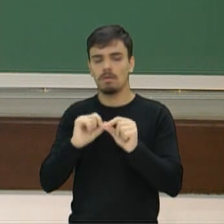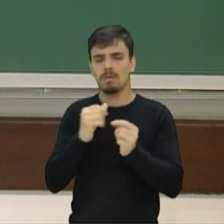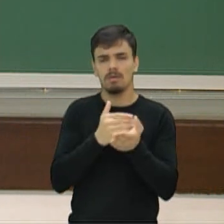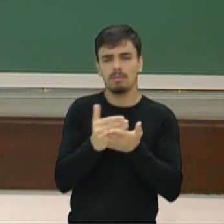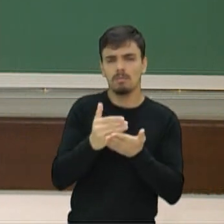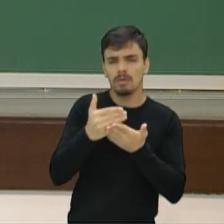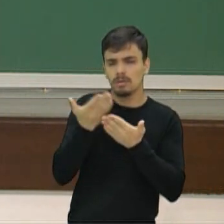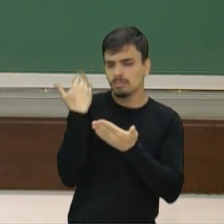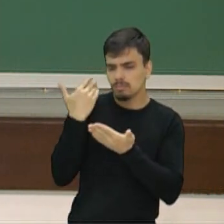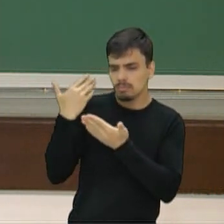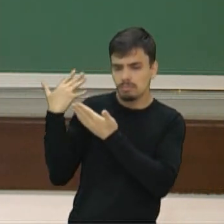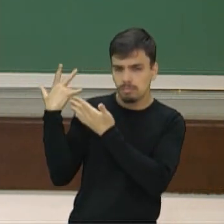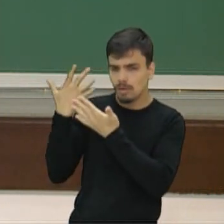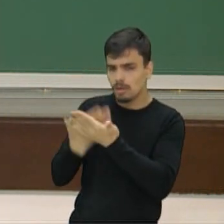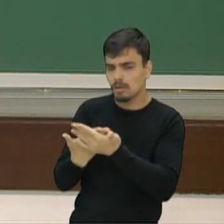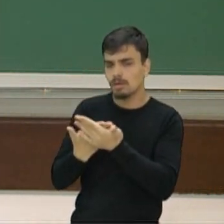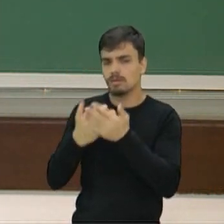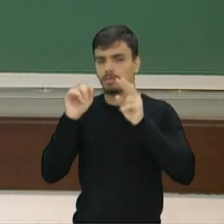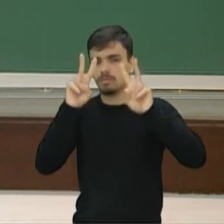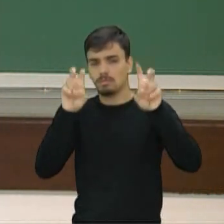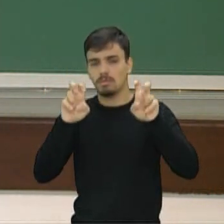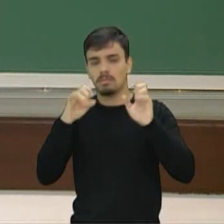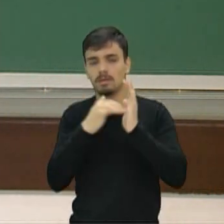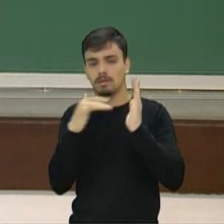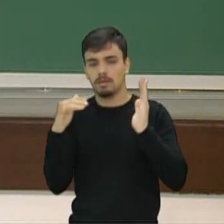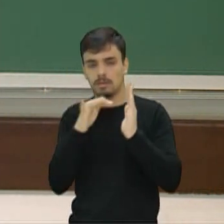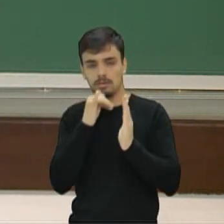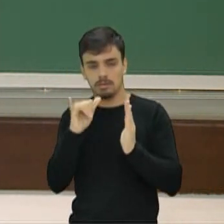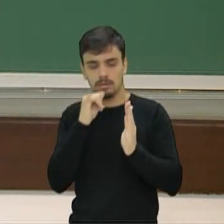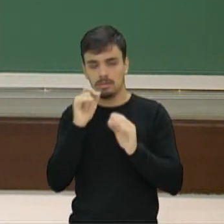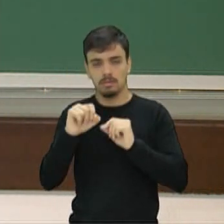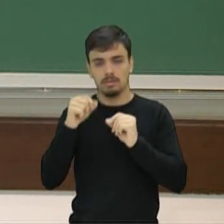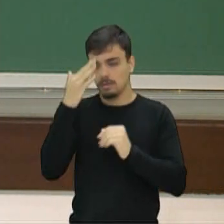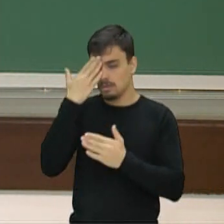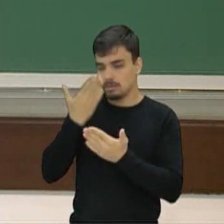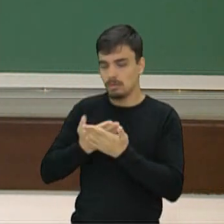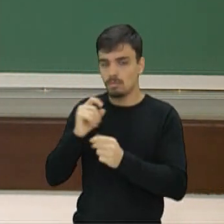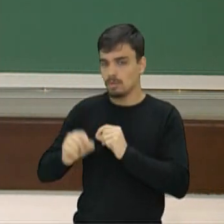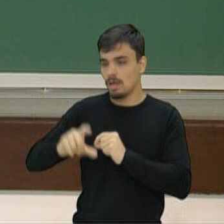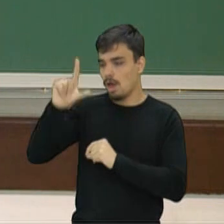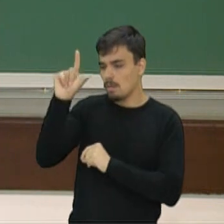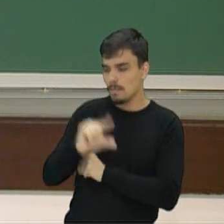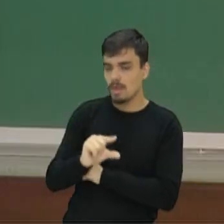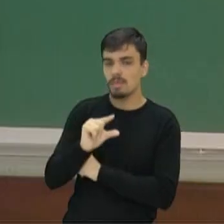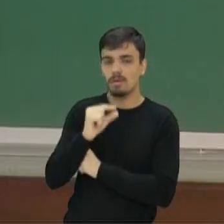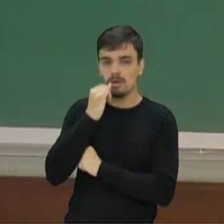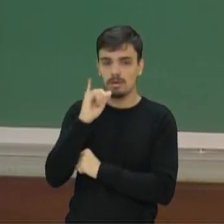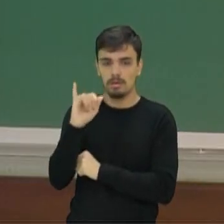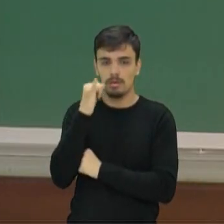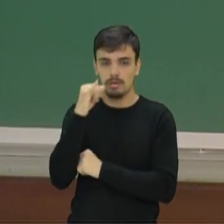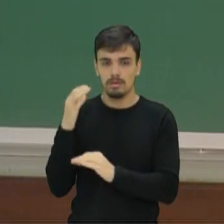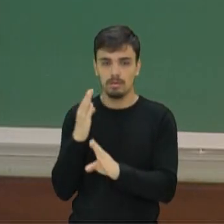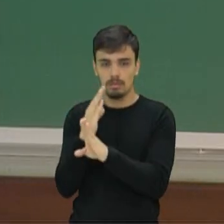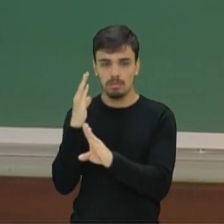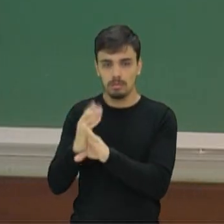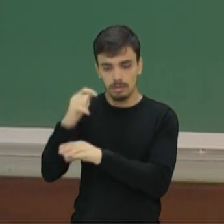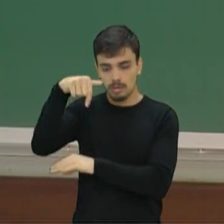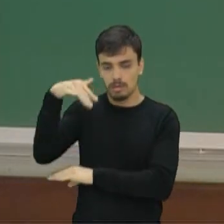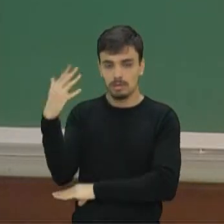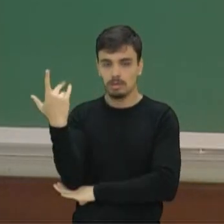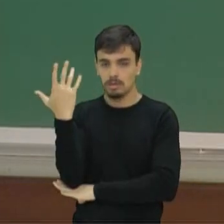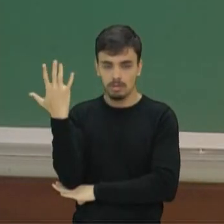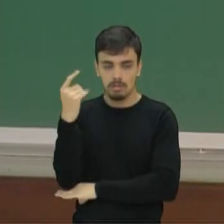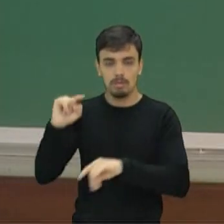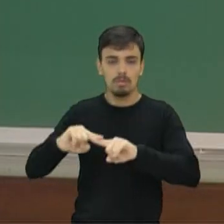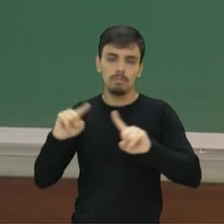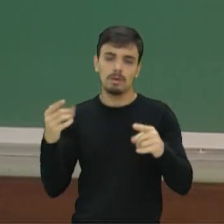do estudo da eletricidade, eles acreditavam que essa era a menor carga possível de encontrar na natureza. Hoje ele